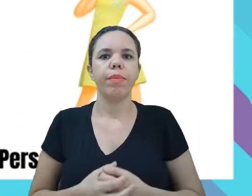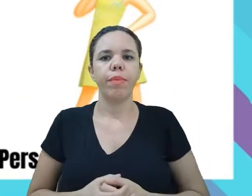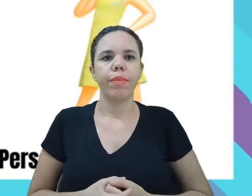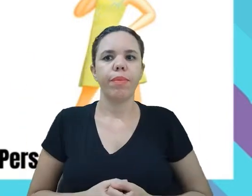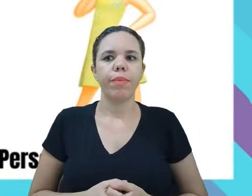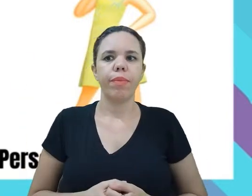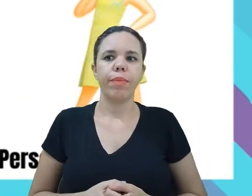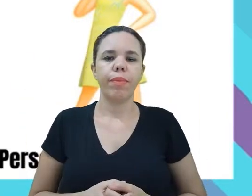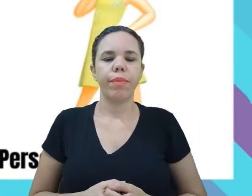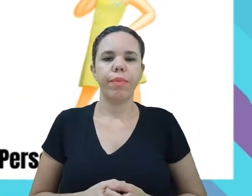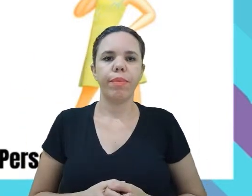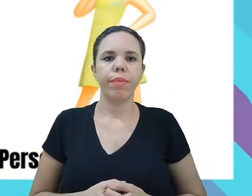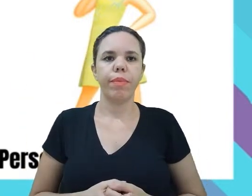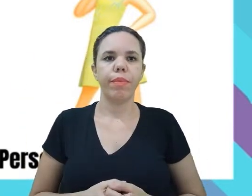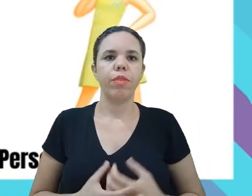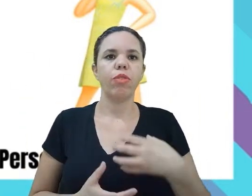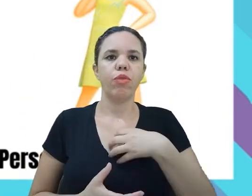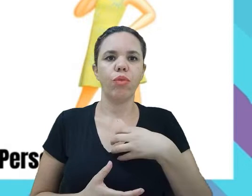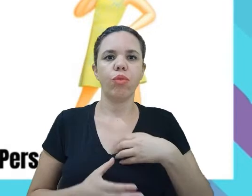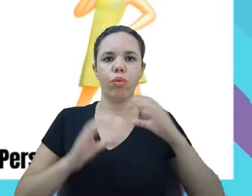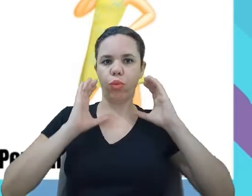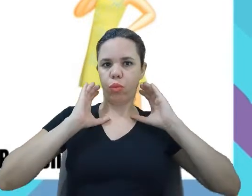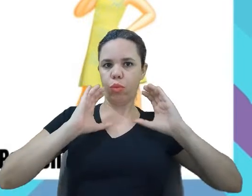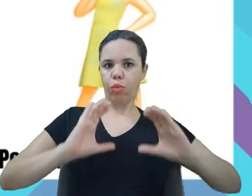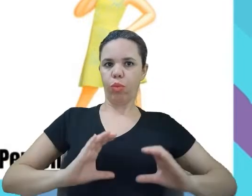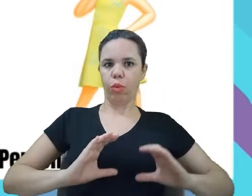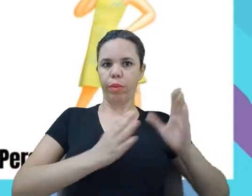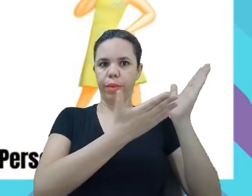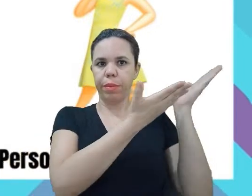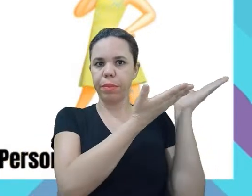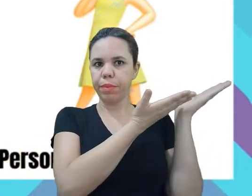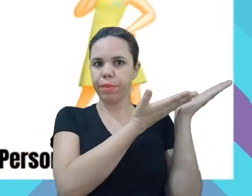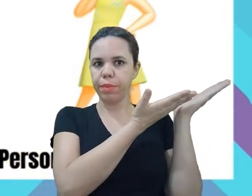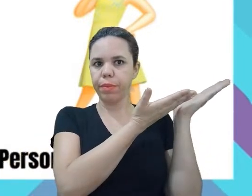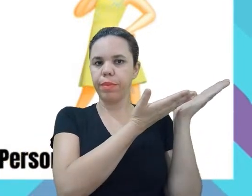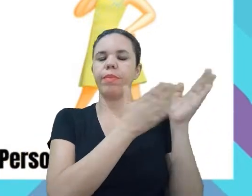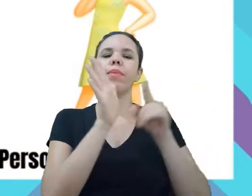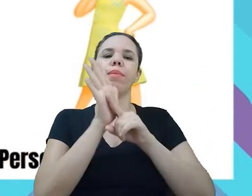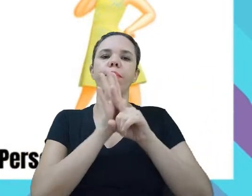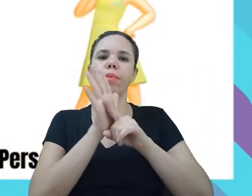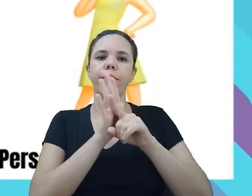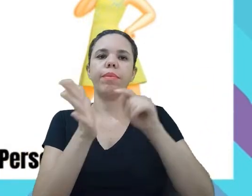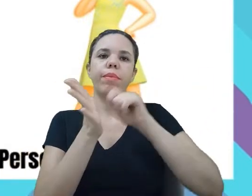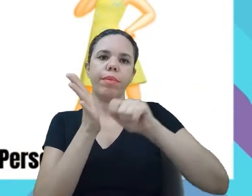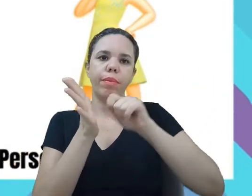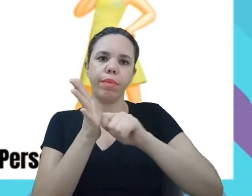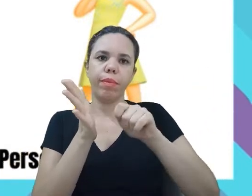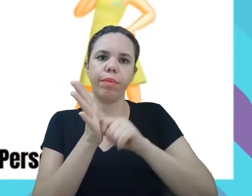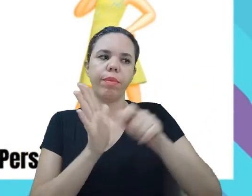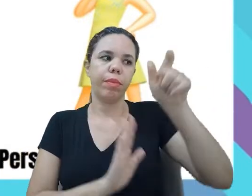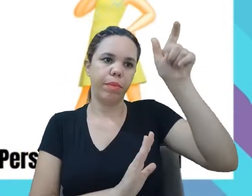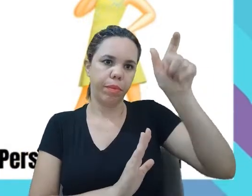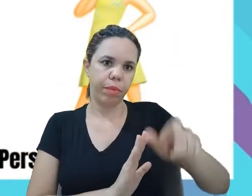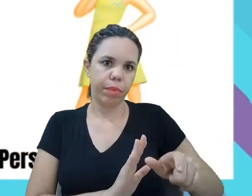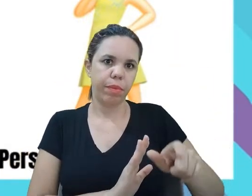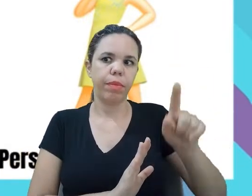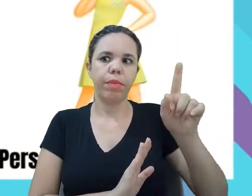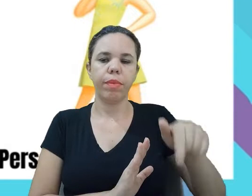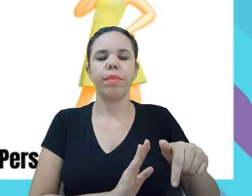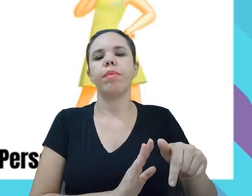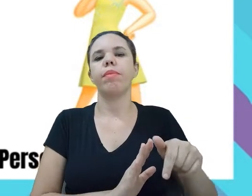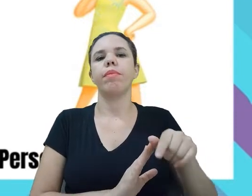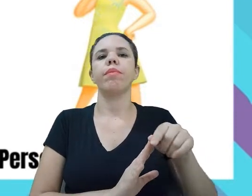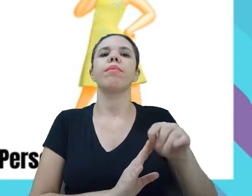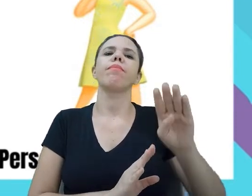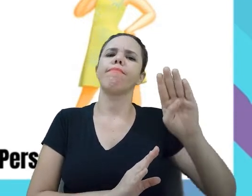essa habilidade, é considerado um indivíduo sedutor e ou manipulador. Isso foi aprendido na relação sedutora